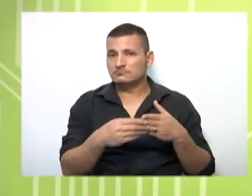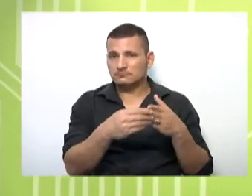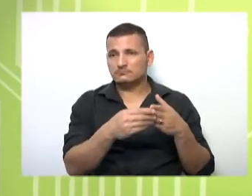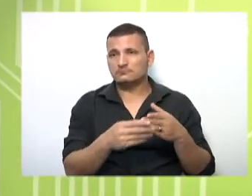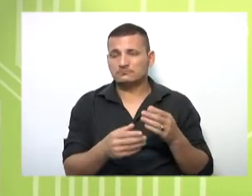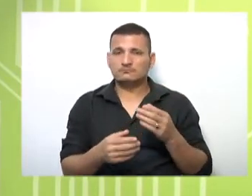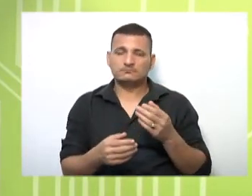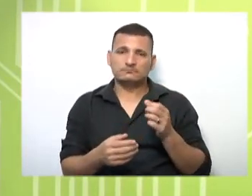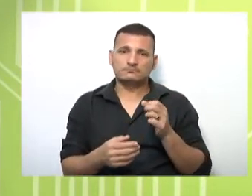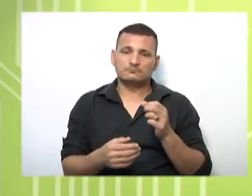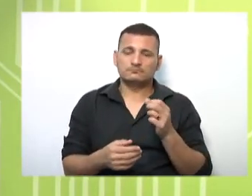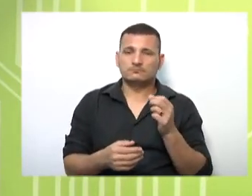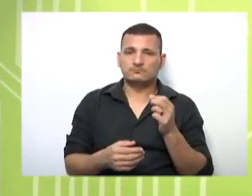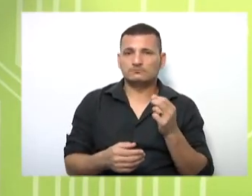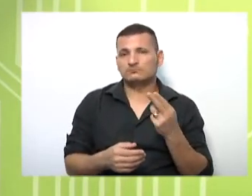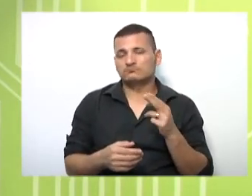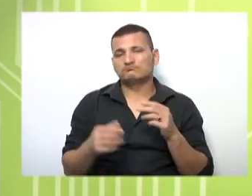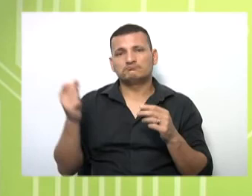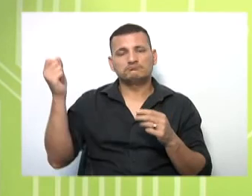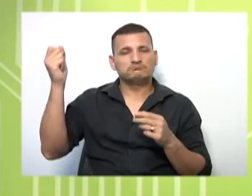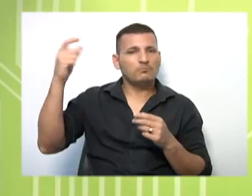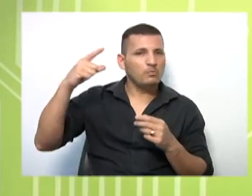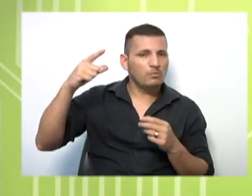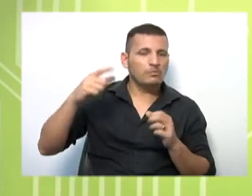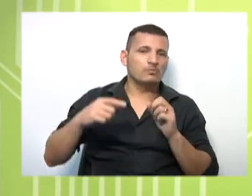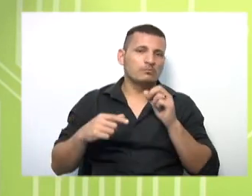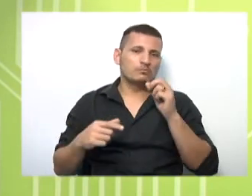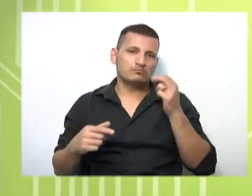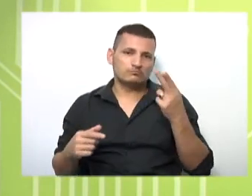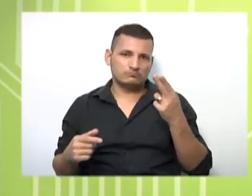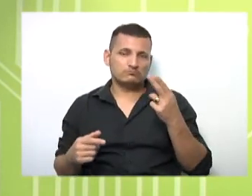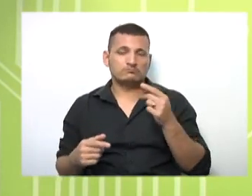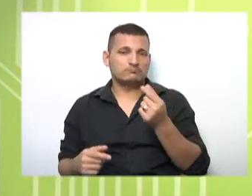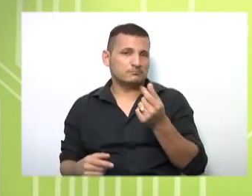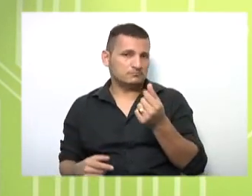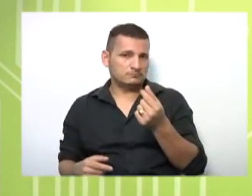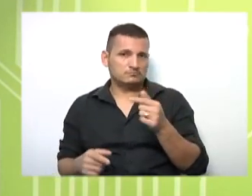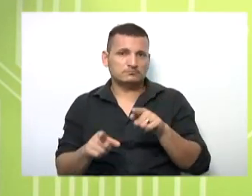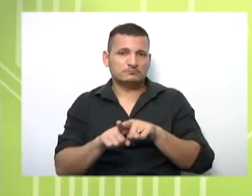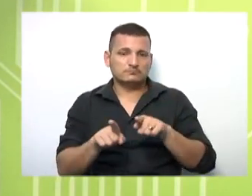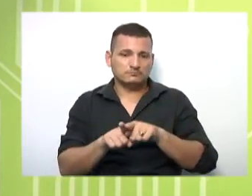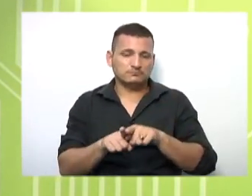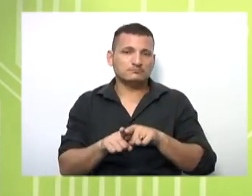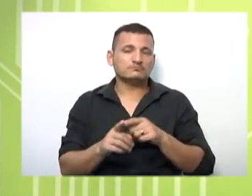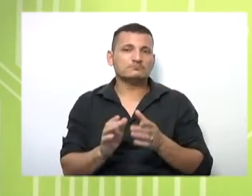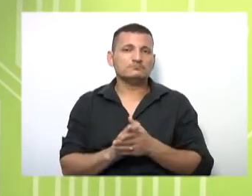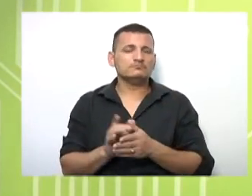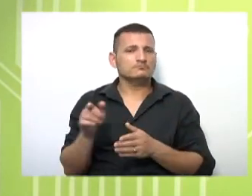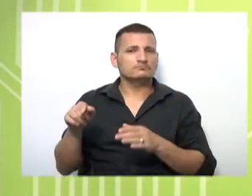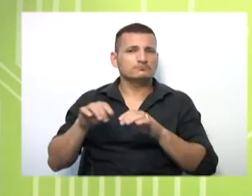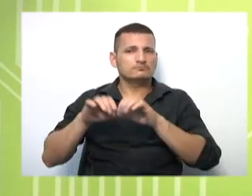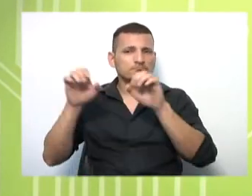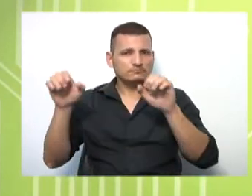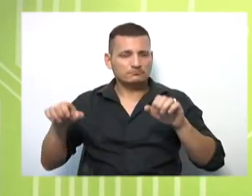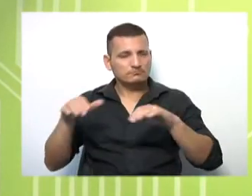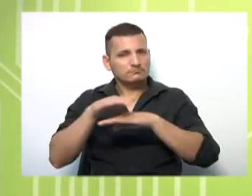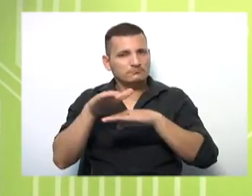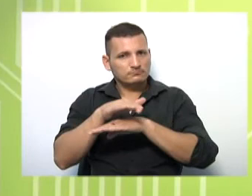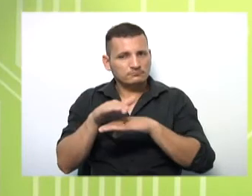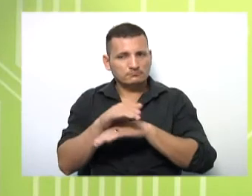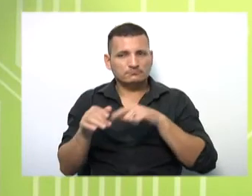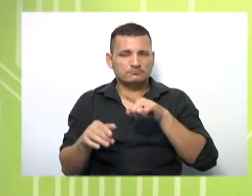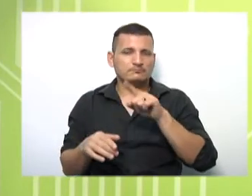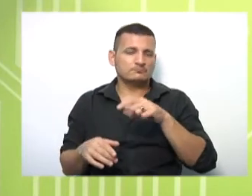em termos de tempo seco, ou uma melhor época em termos de preço. Essa estrutura para armazenar a produção, ela é